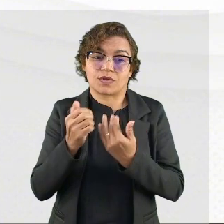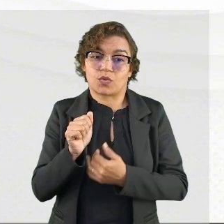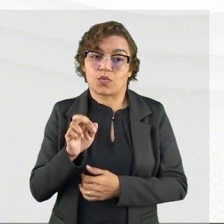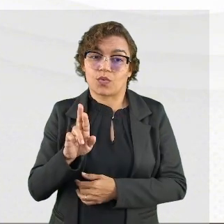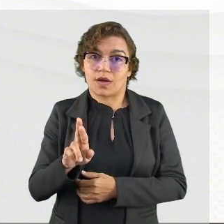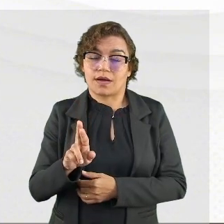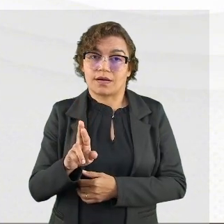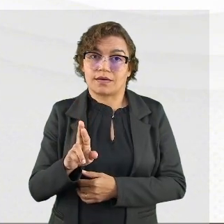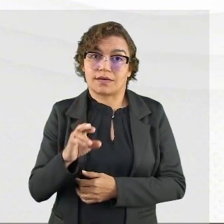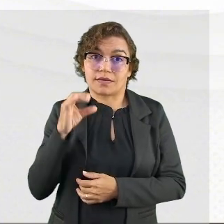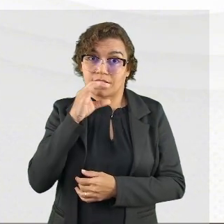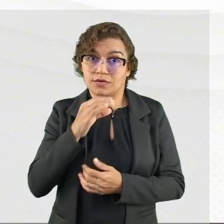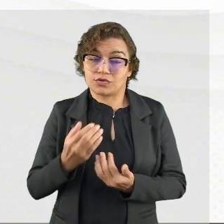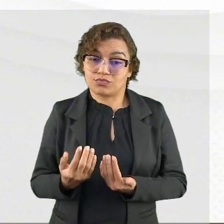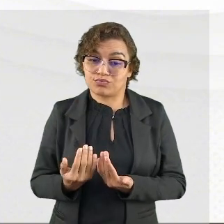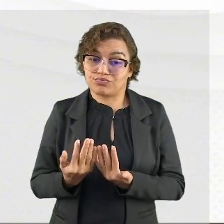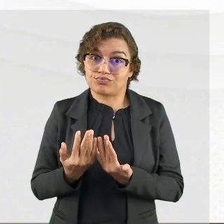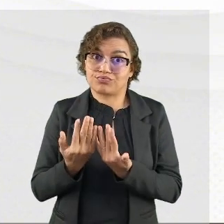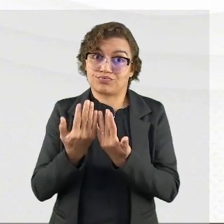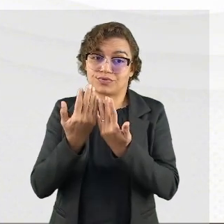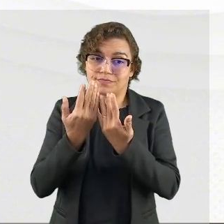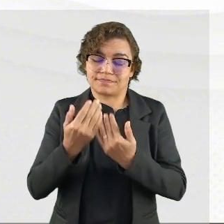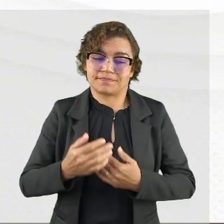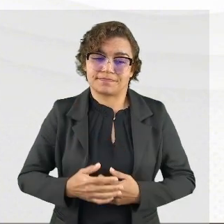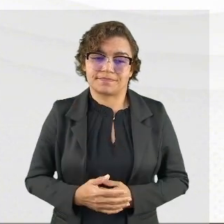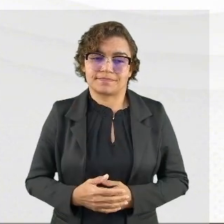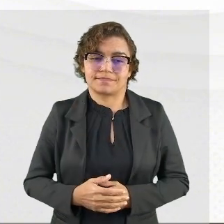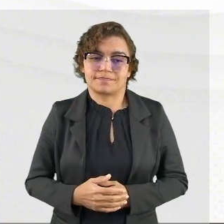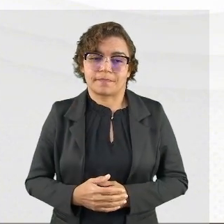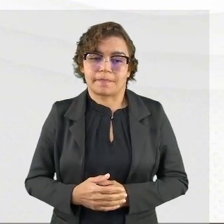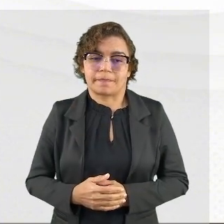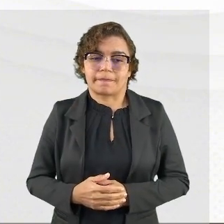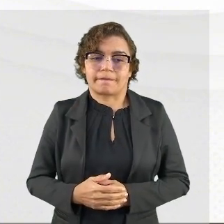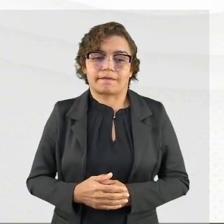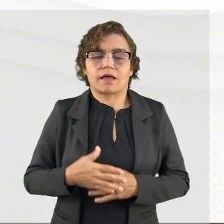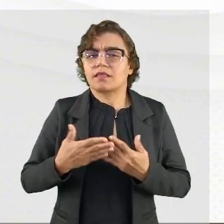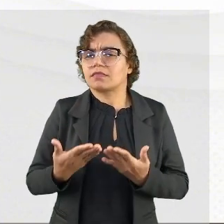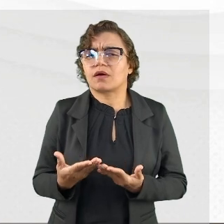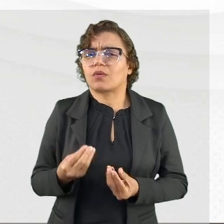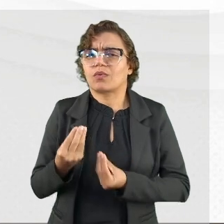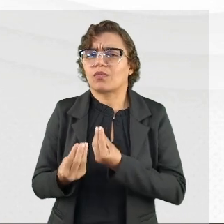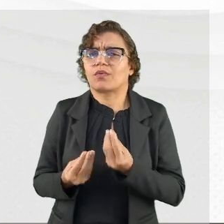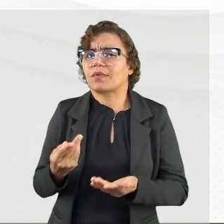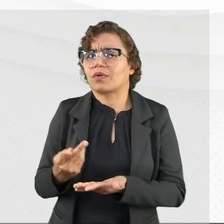O ar quente sobe, tá? E